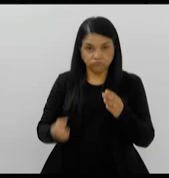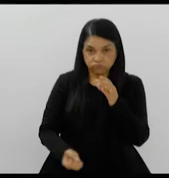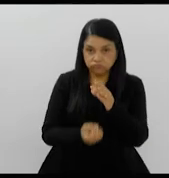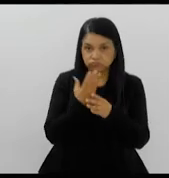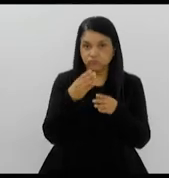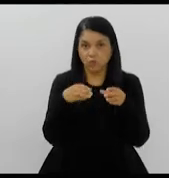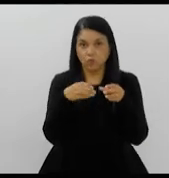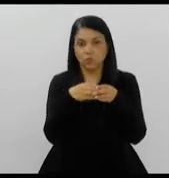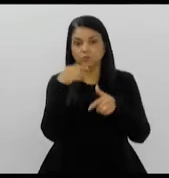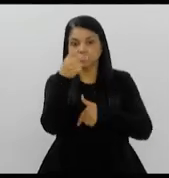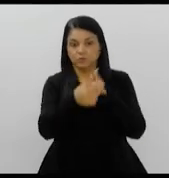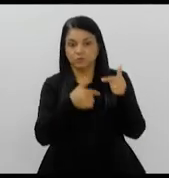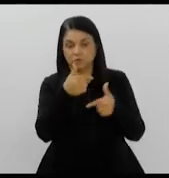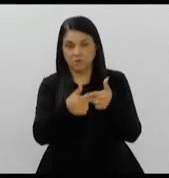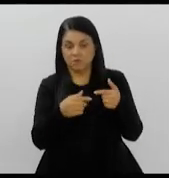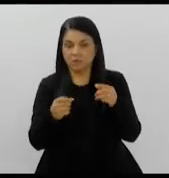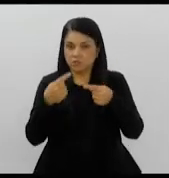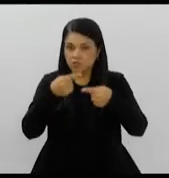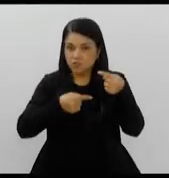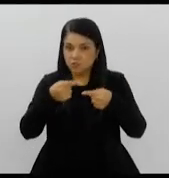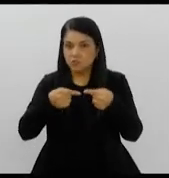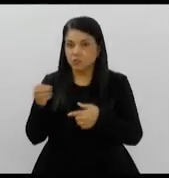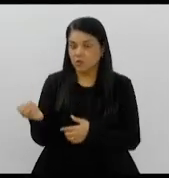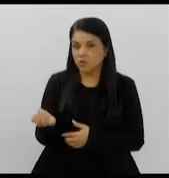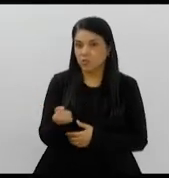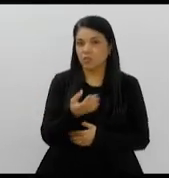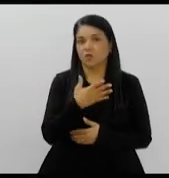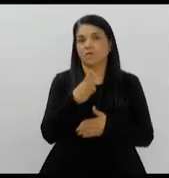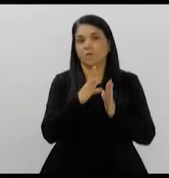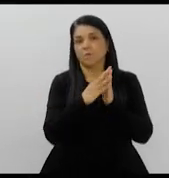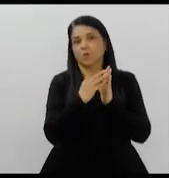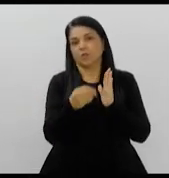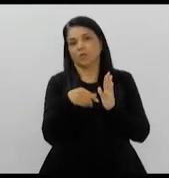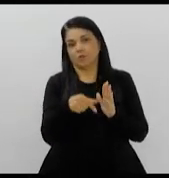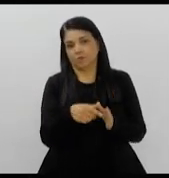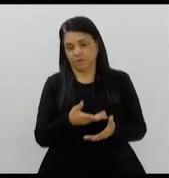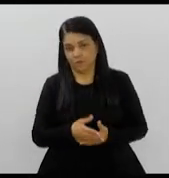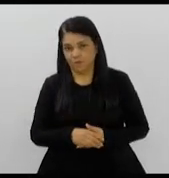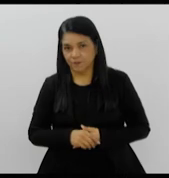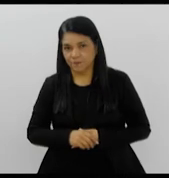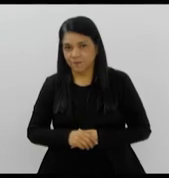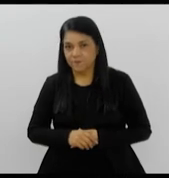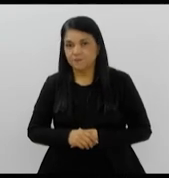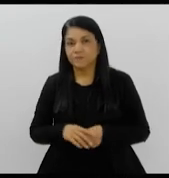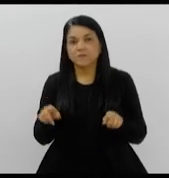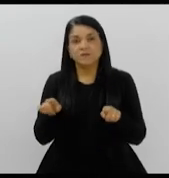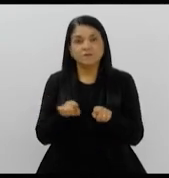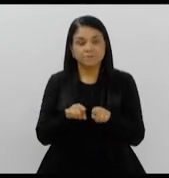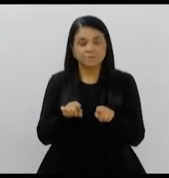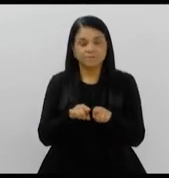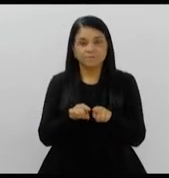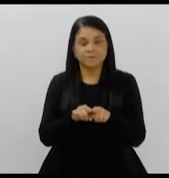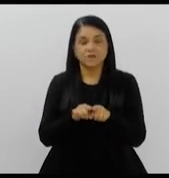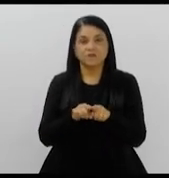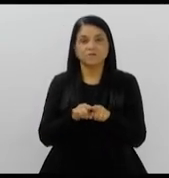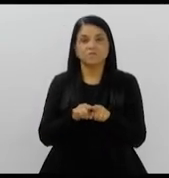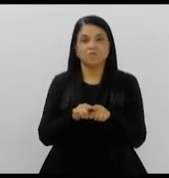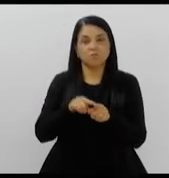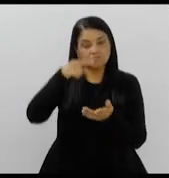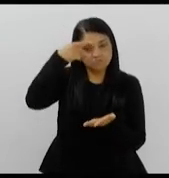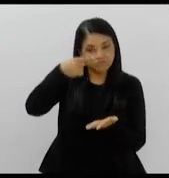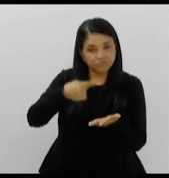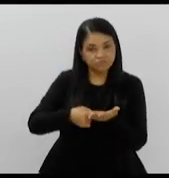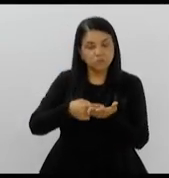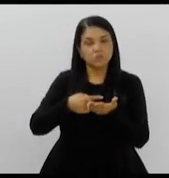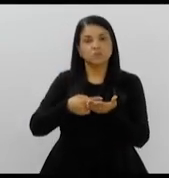para discutir essa nova modelagem. Além disso, foi firmado um termo